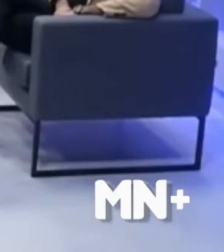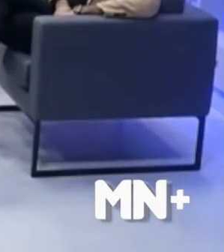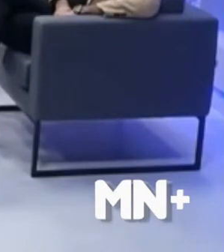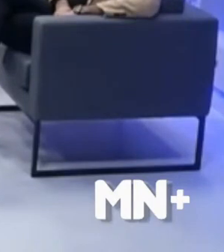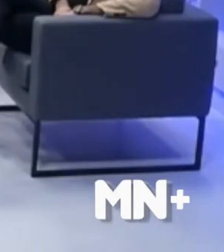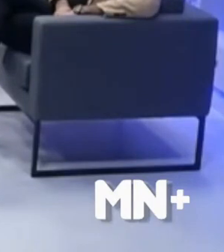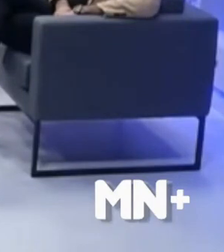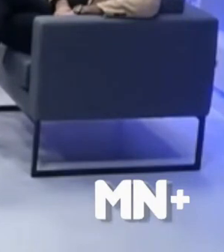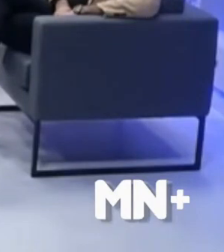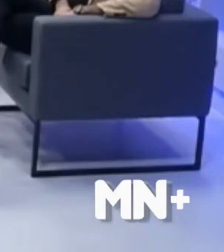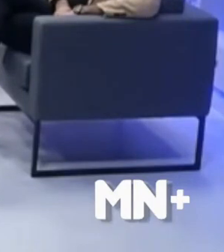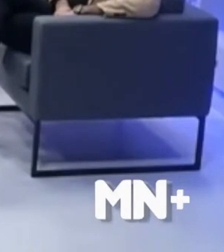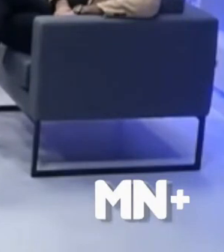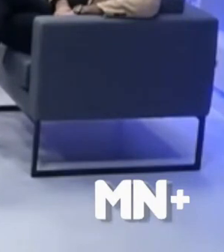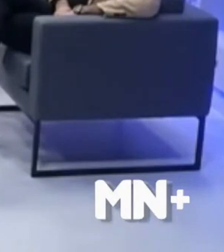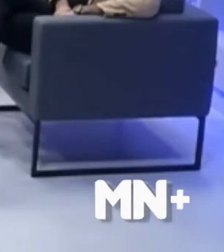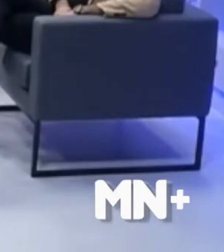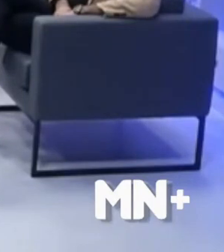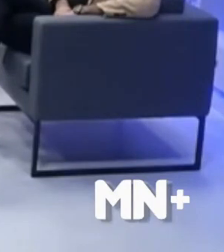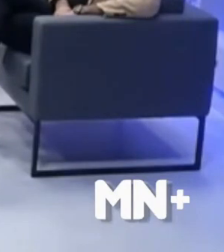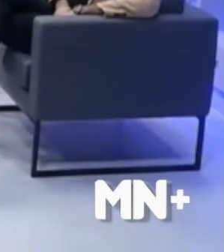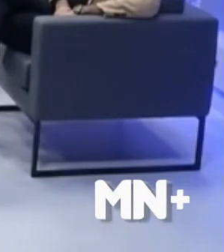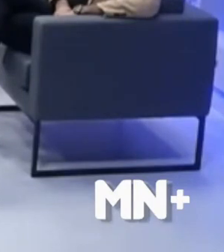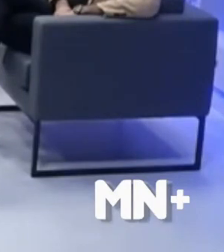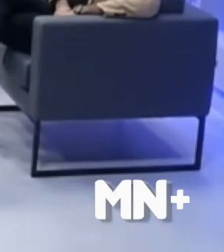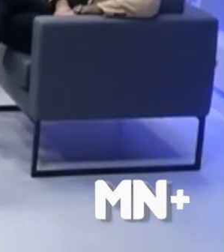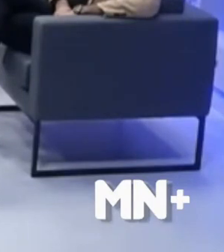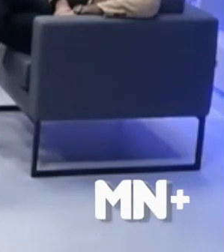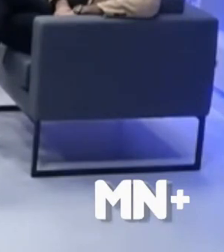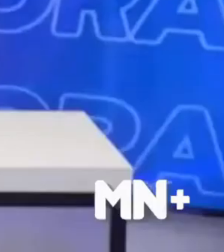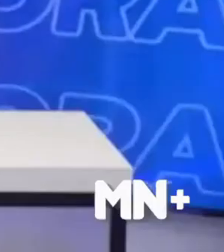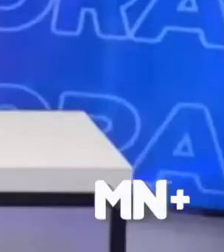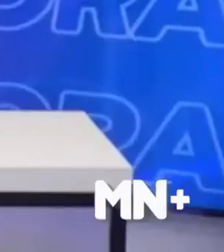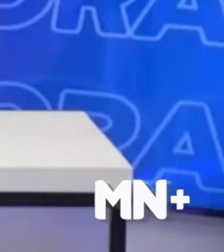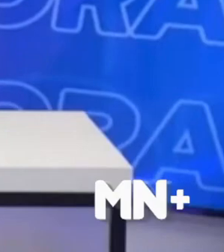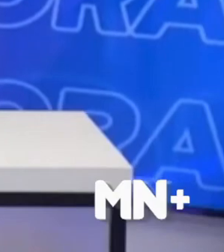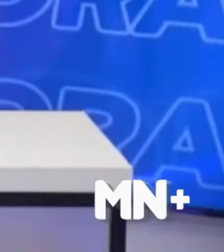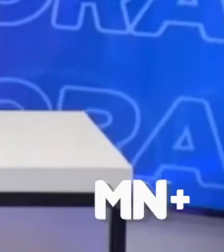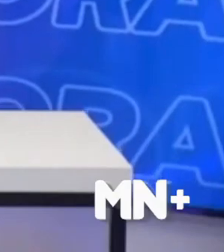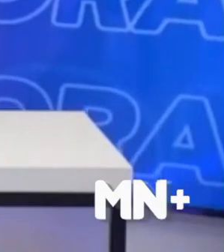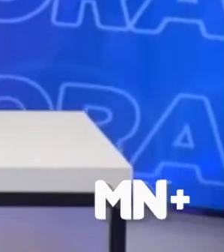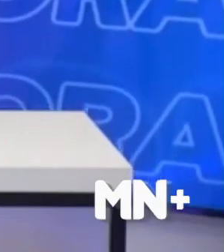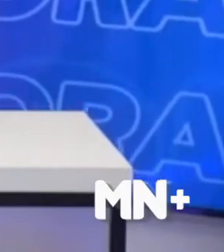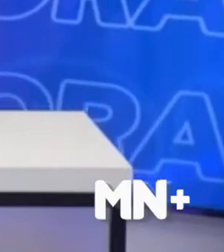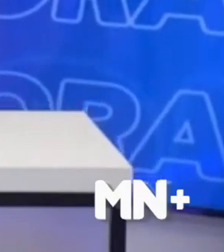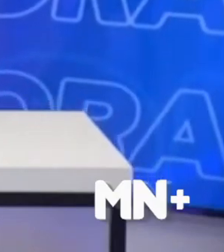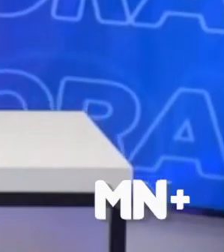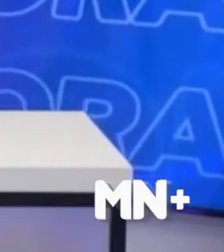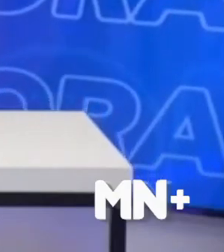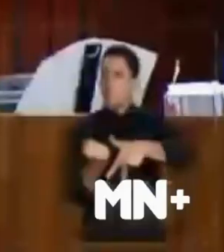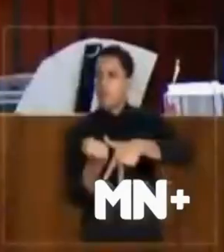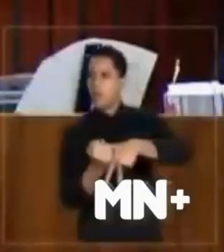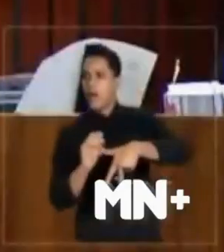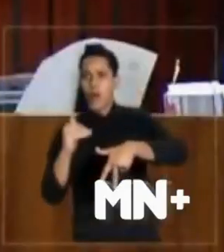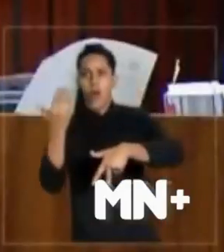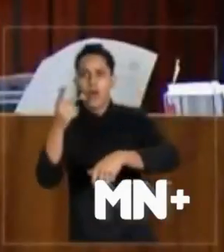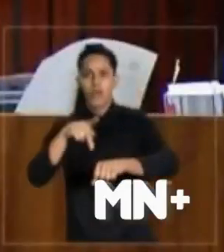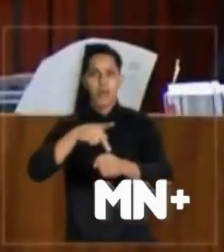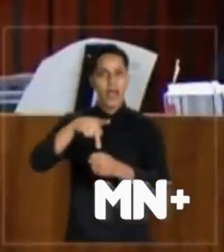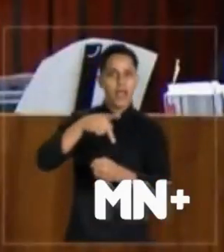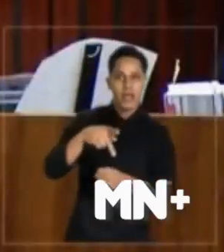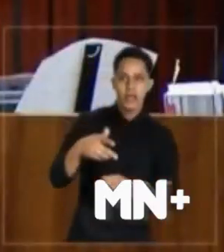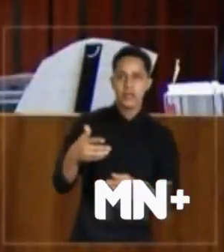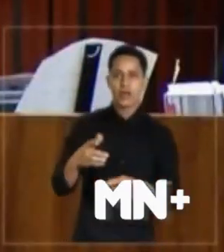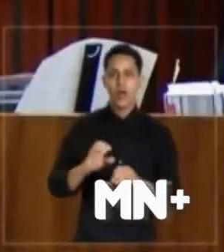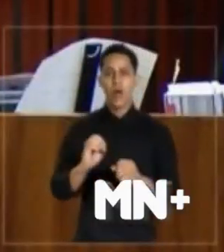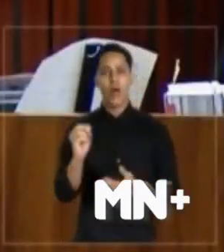não. Só ureia e aí ele vem com Moraes informações. liquidou a Liquidou fatura. a fatura, ele já abriu o voto